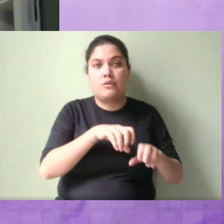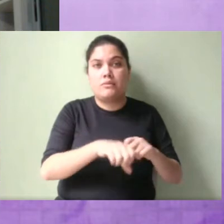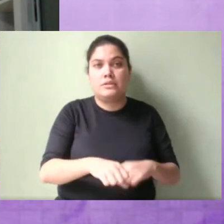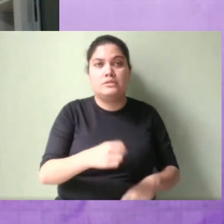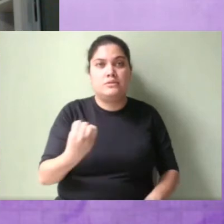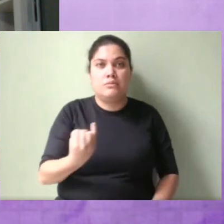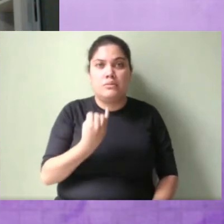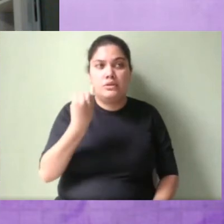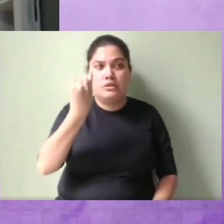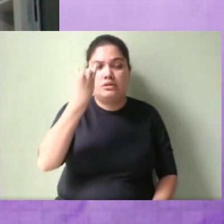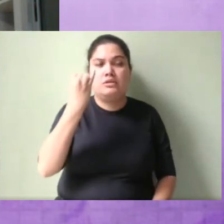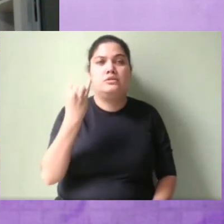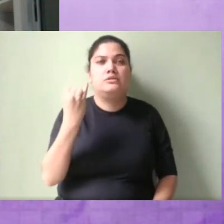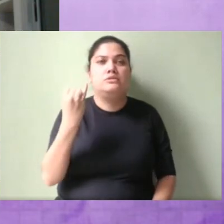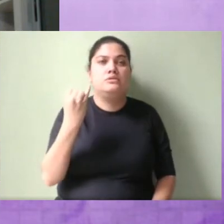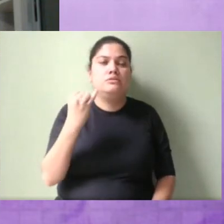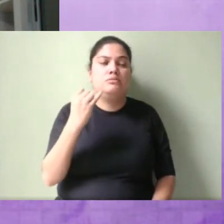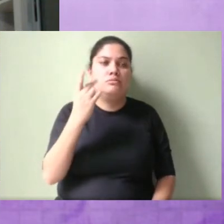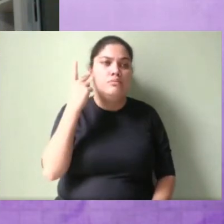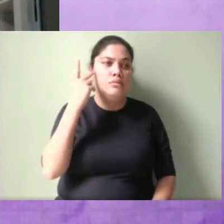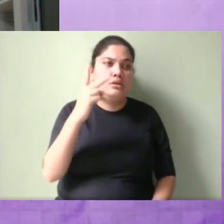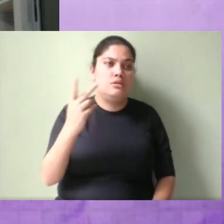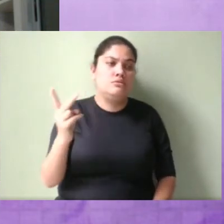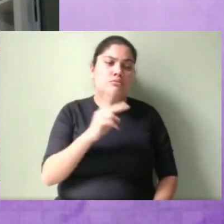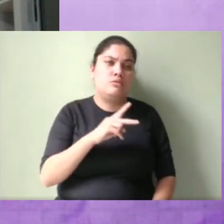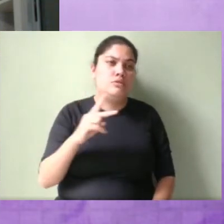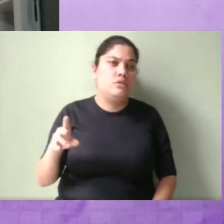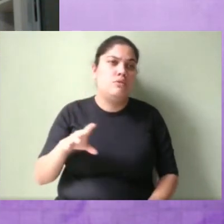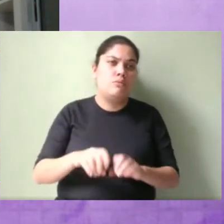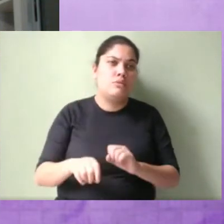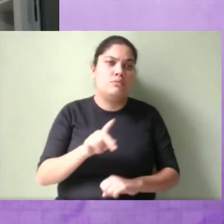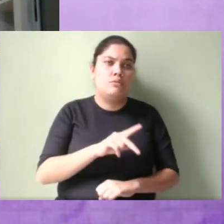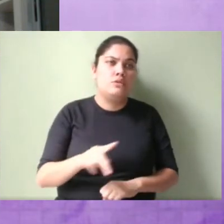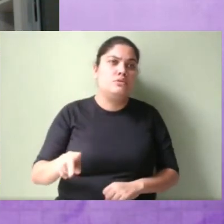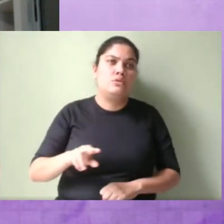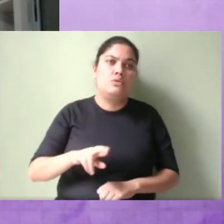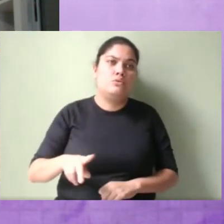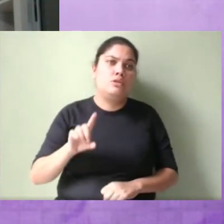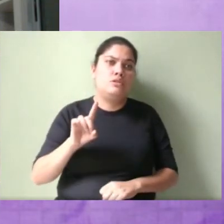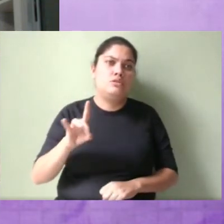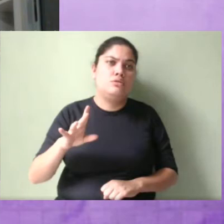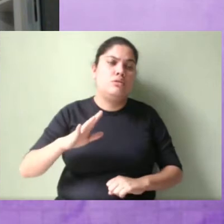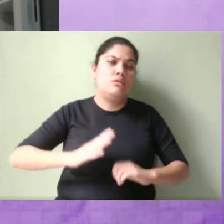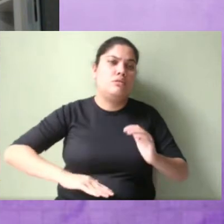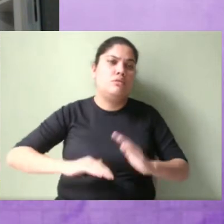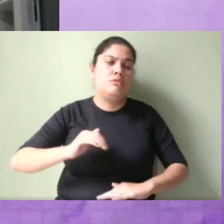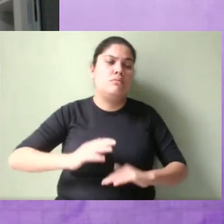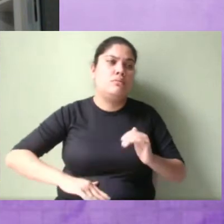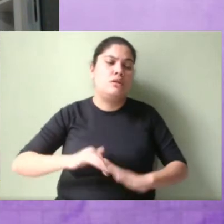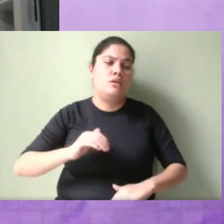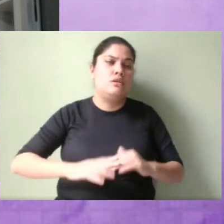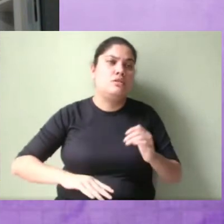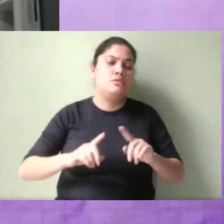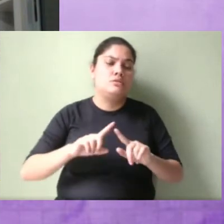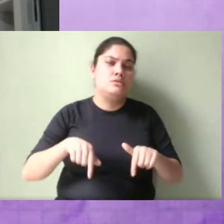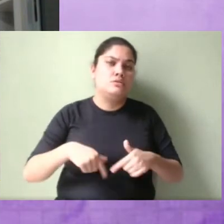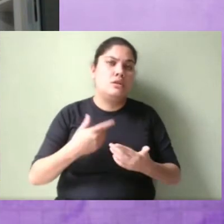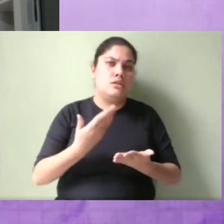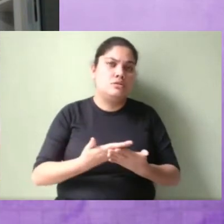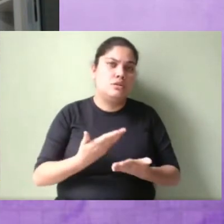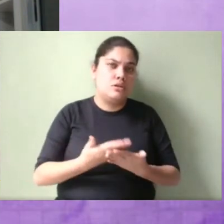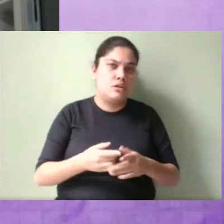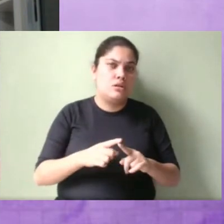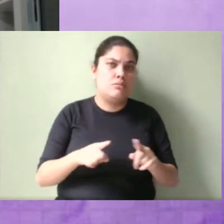falam, é isso, não respira, né? Quando ouve uma coisa, já vem, né? A minha terapeuta fala assim,